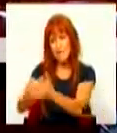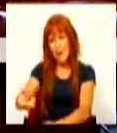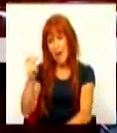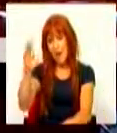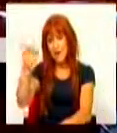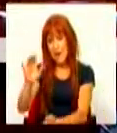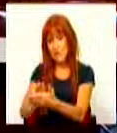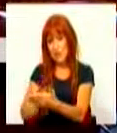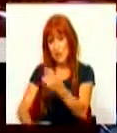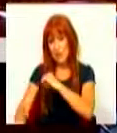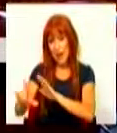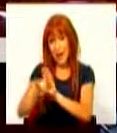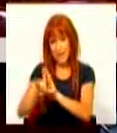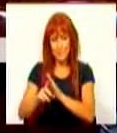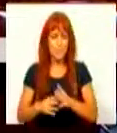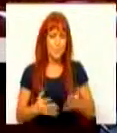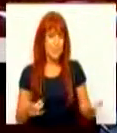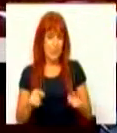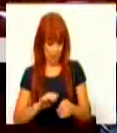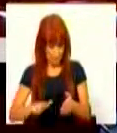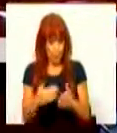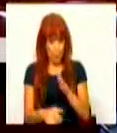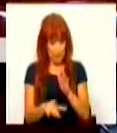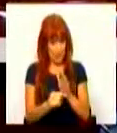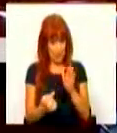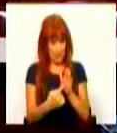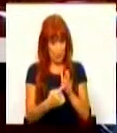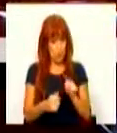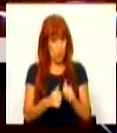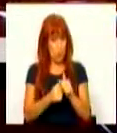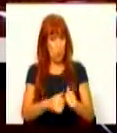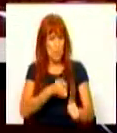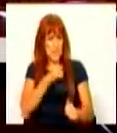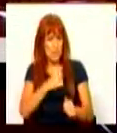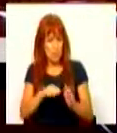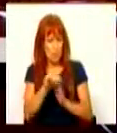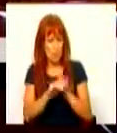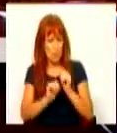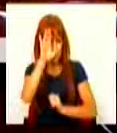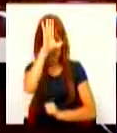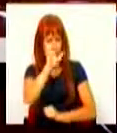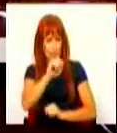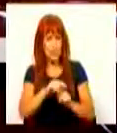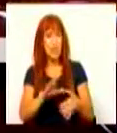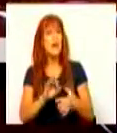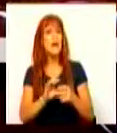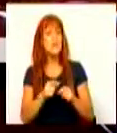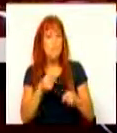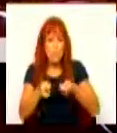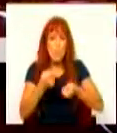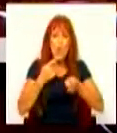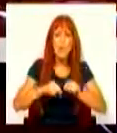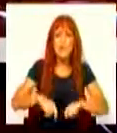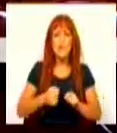de vigência da lei. Esta proposta de lei cumpre o disposto no programa de governo no que se refere à reorganização